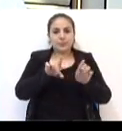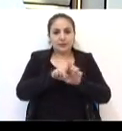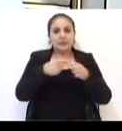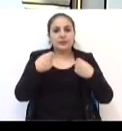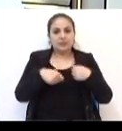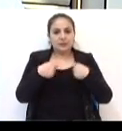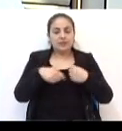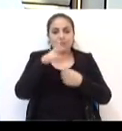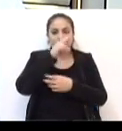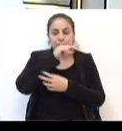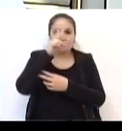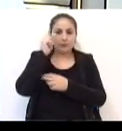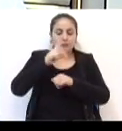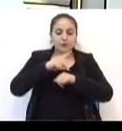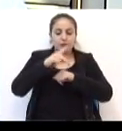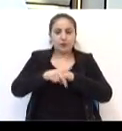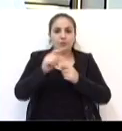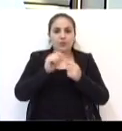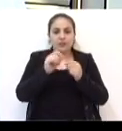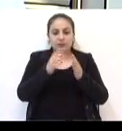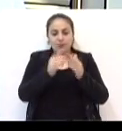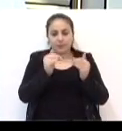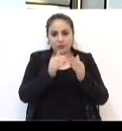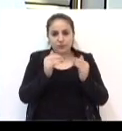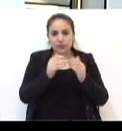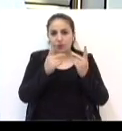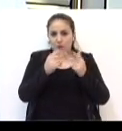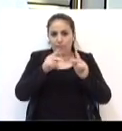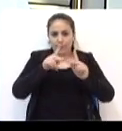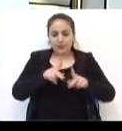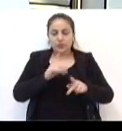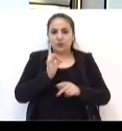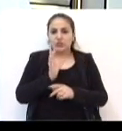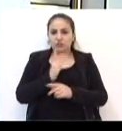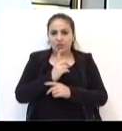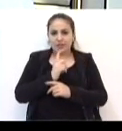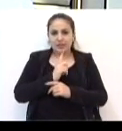que o município de Passo Fundo possa fazer a cobrança àqueles que detêm